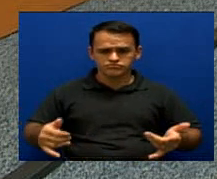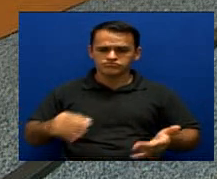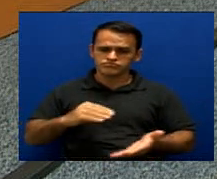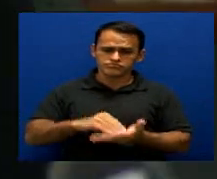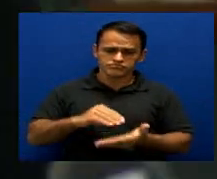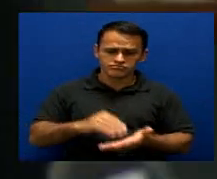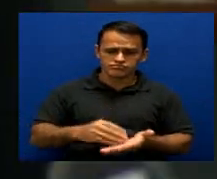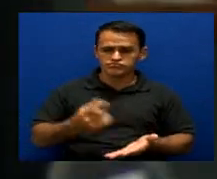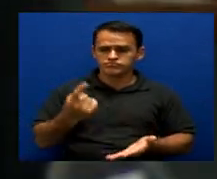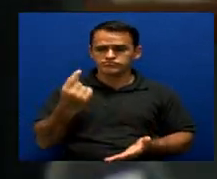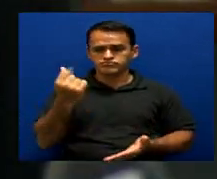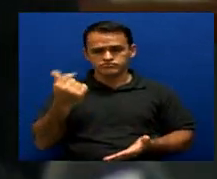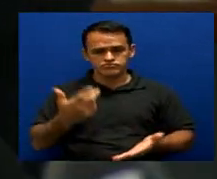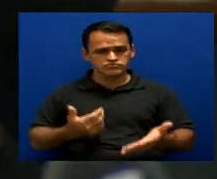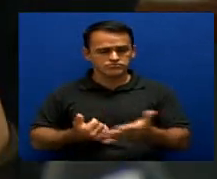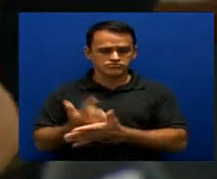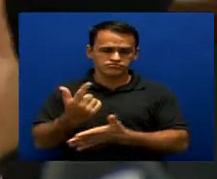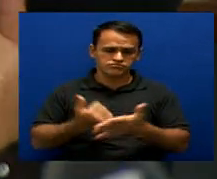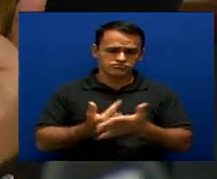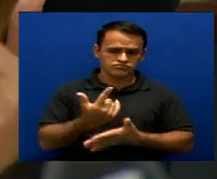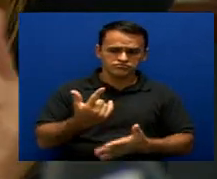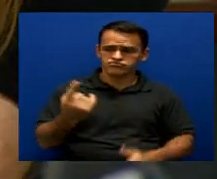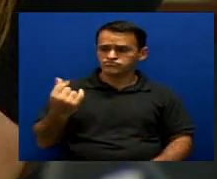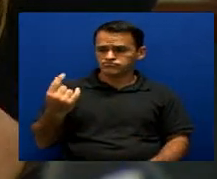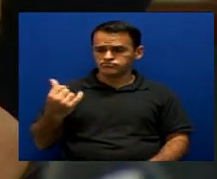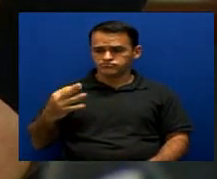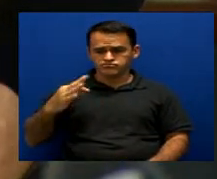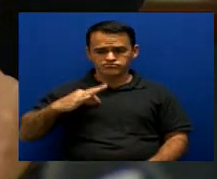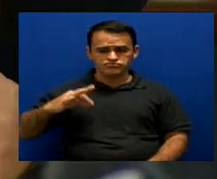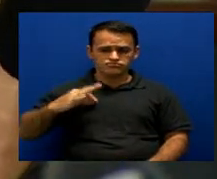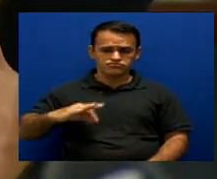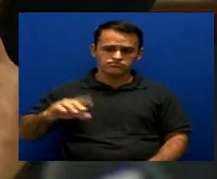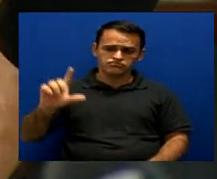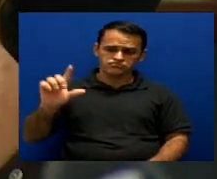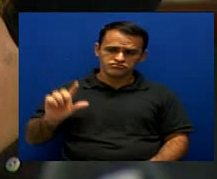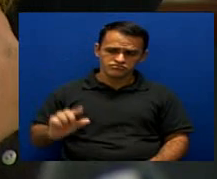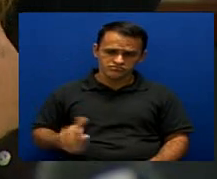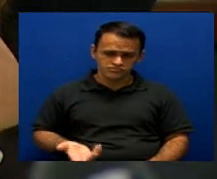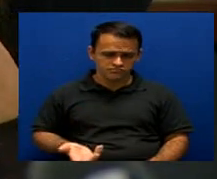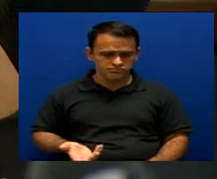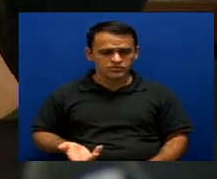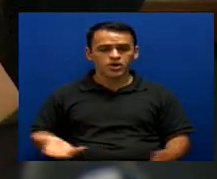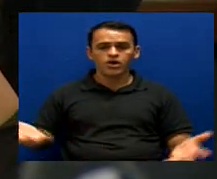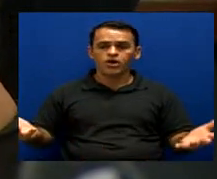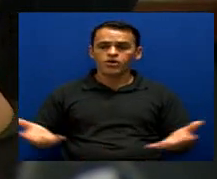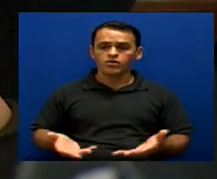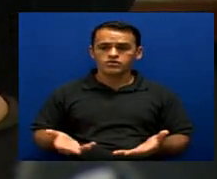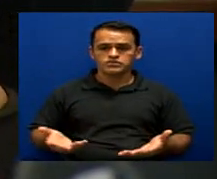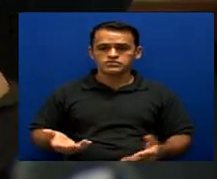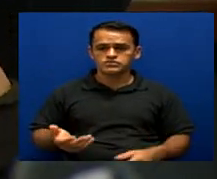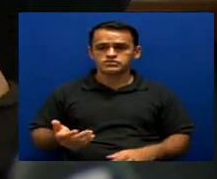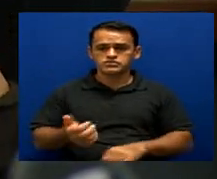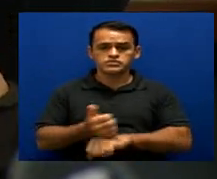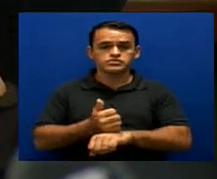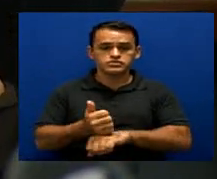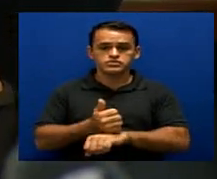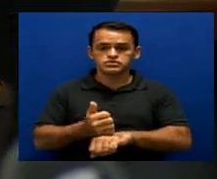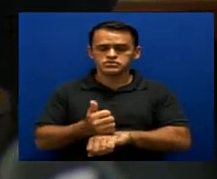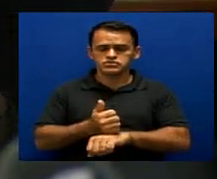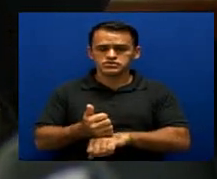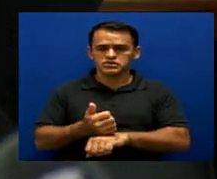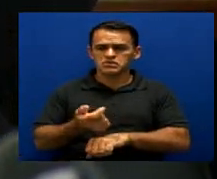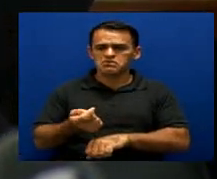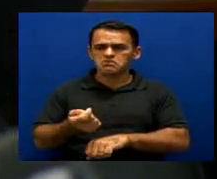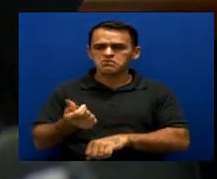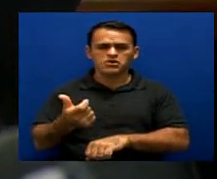investimentos é então nós temos também um salário insuficiente nós temos um número de atendimento a